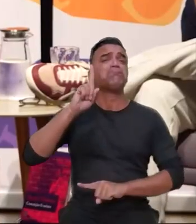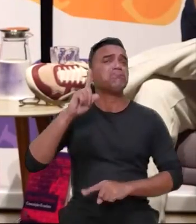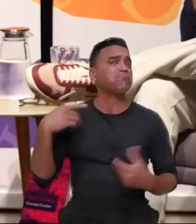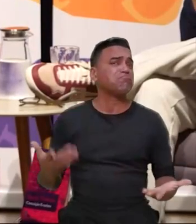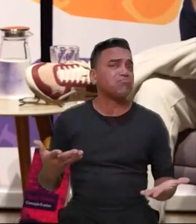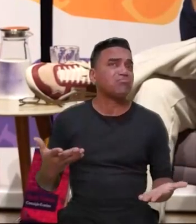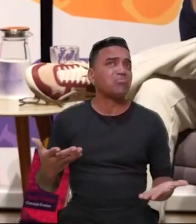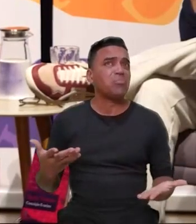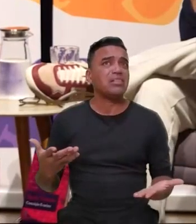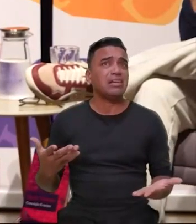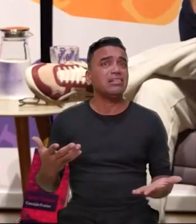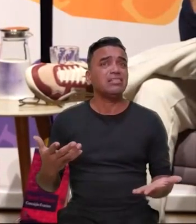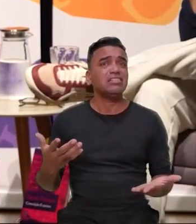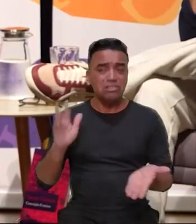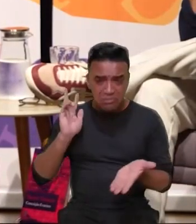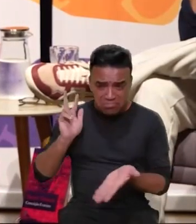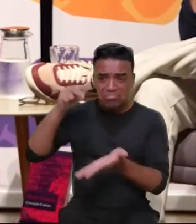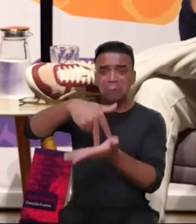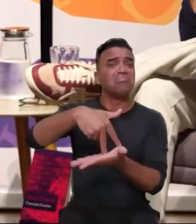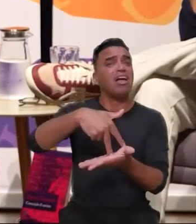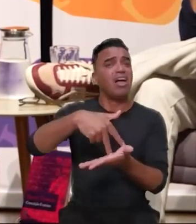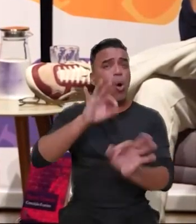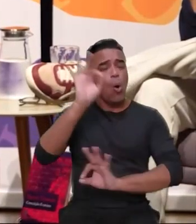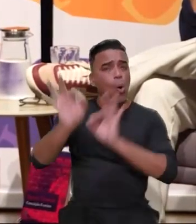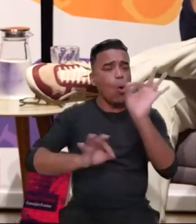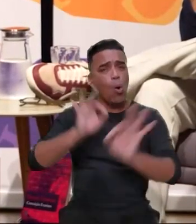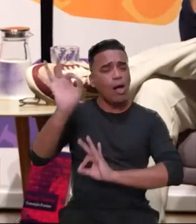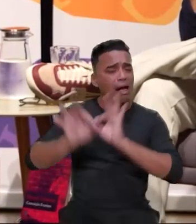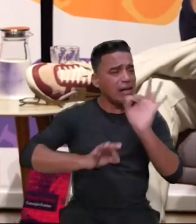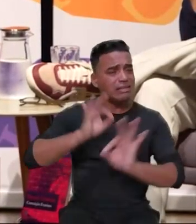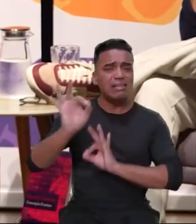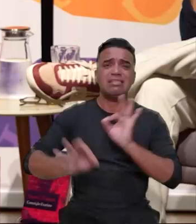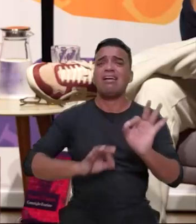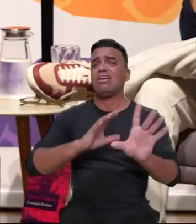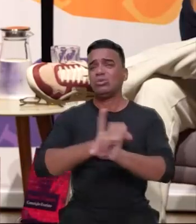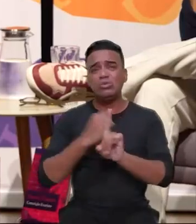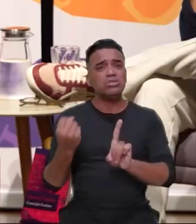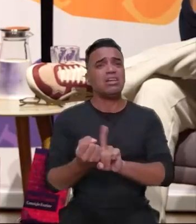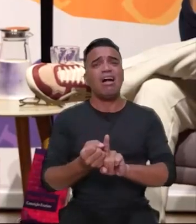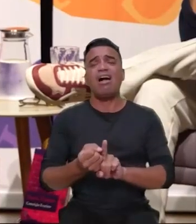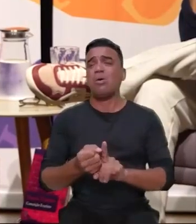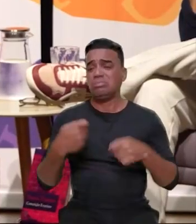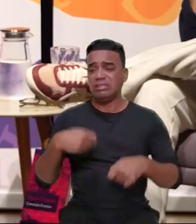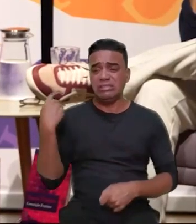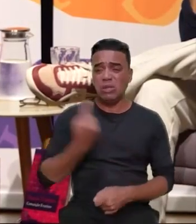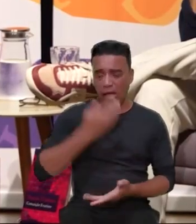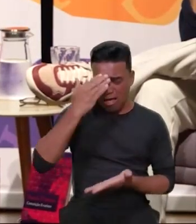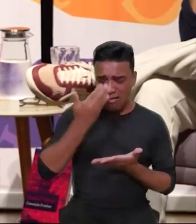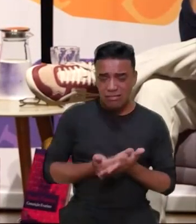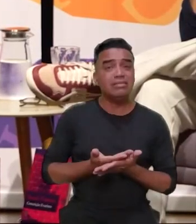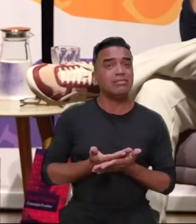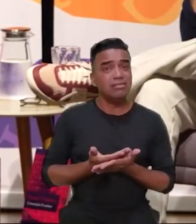de nos rearrumar. É preciso que a gente acredite